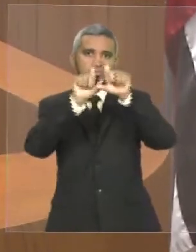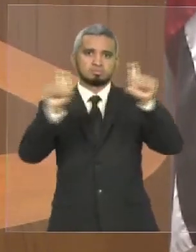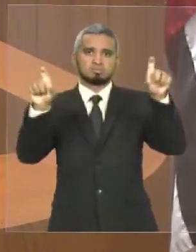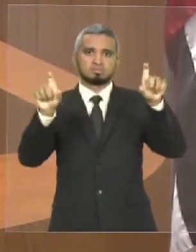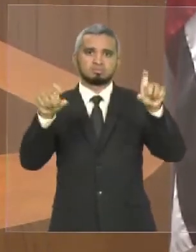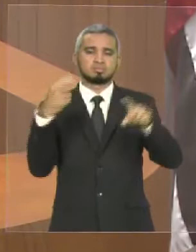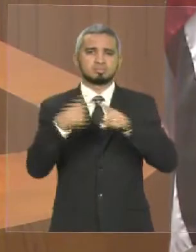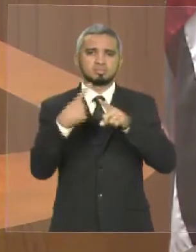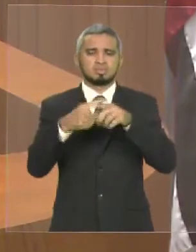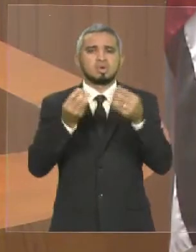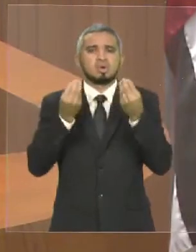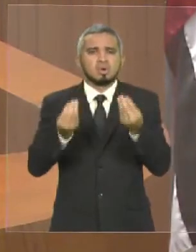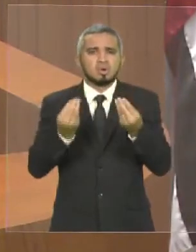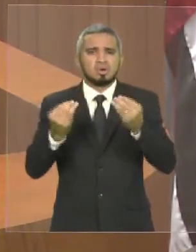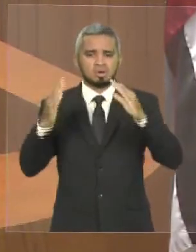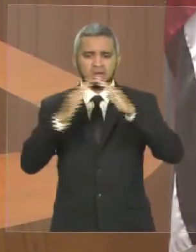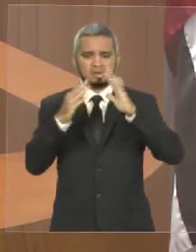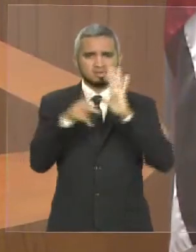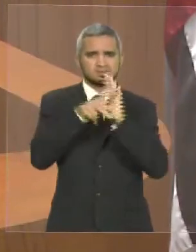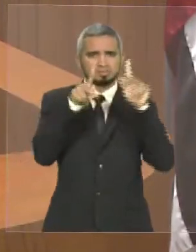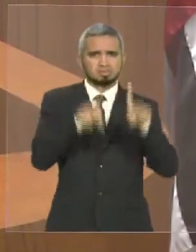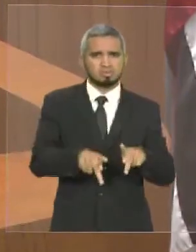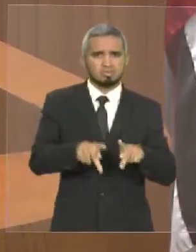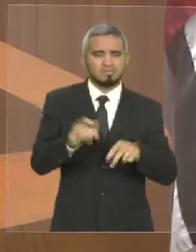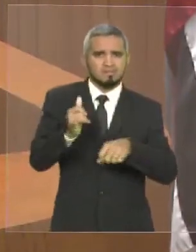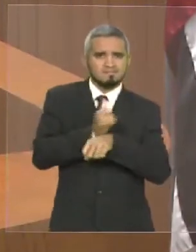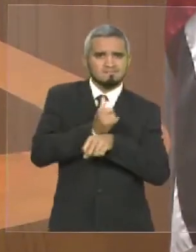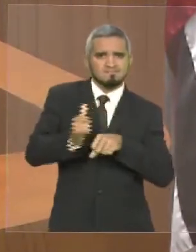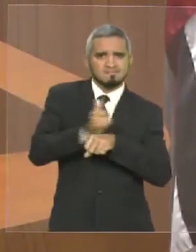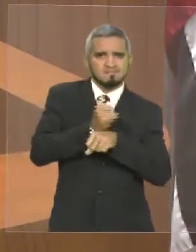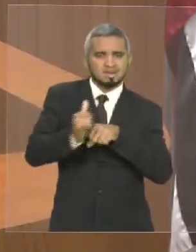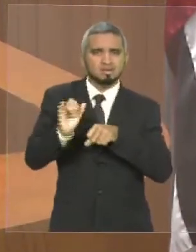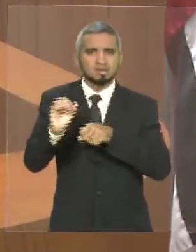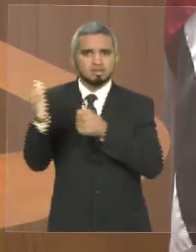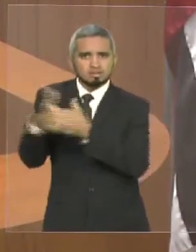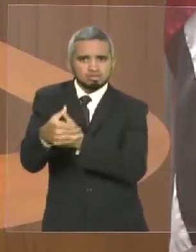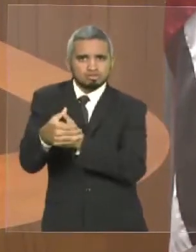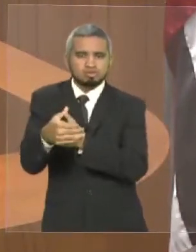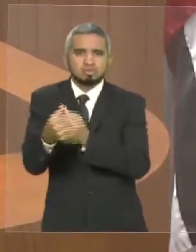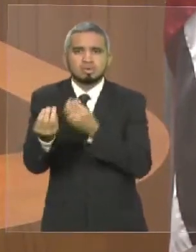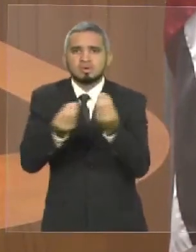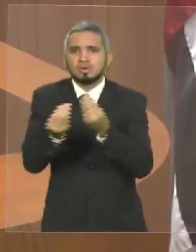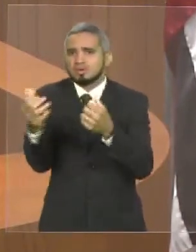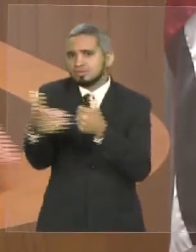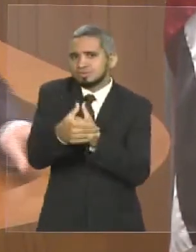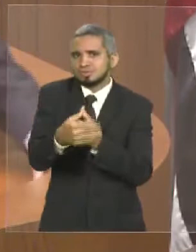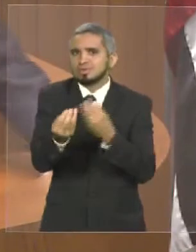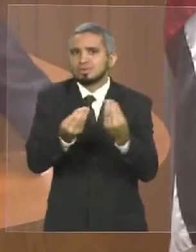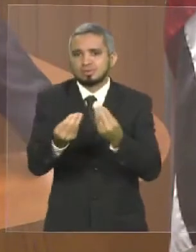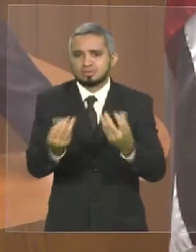não pode realizar manobras para que o povo não participe e acompanhe as votações que são dos seus interesses.